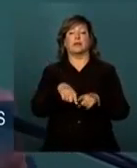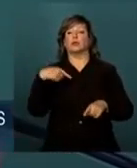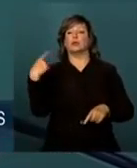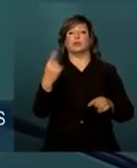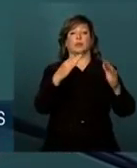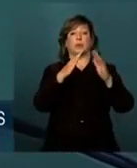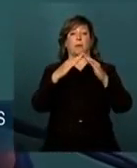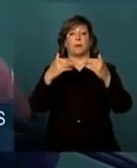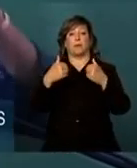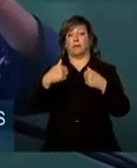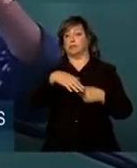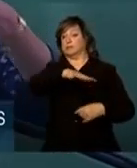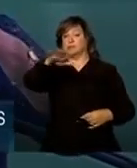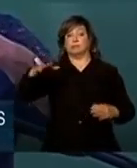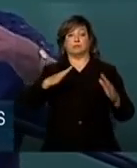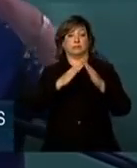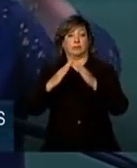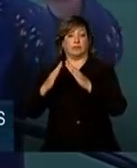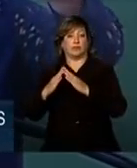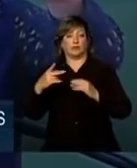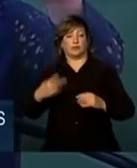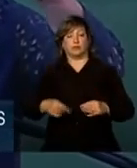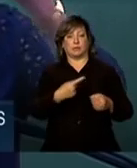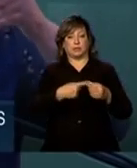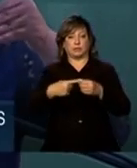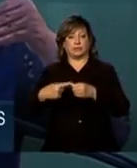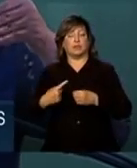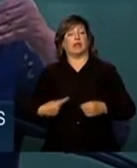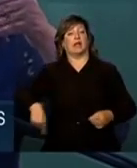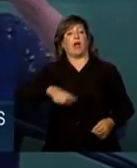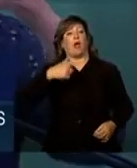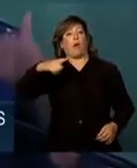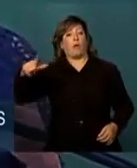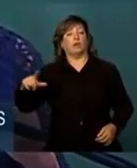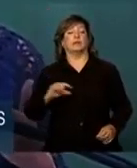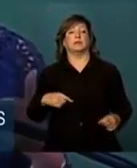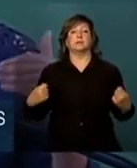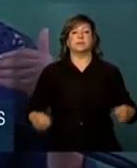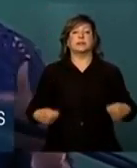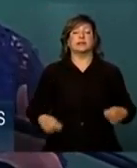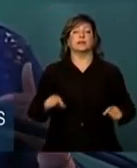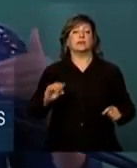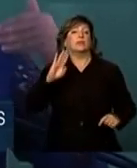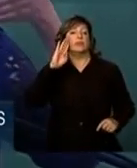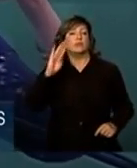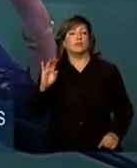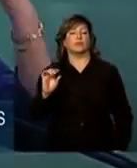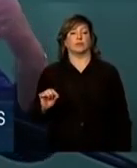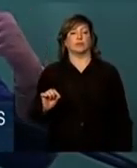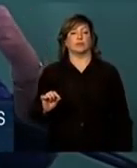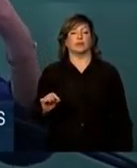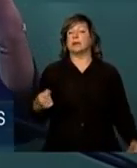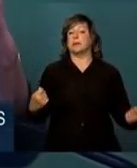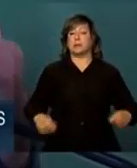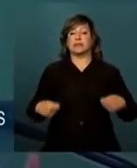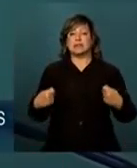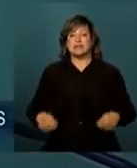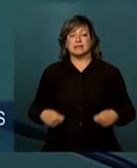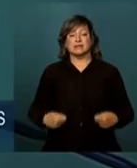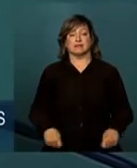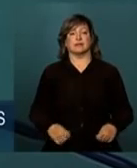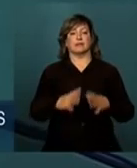dos municípios, as outras que são demandadas pelo fato de que é necessário